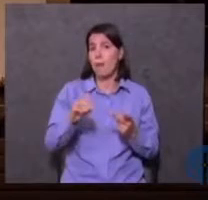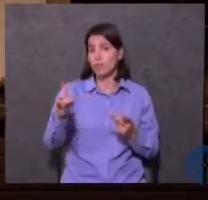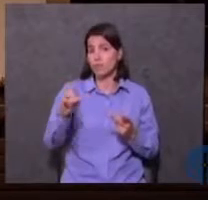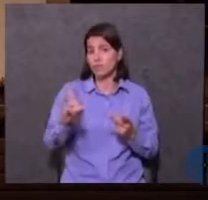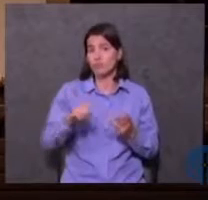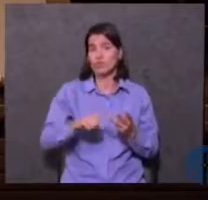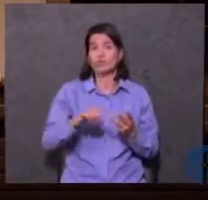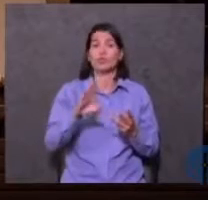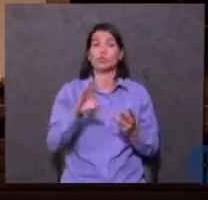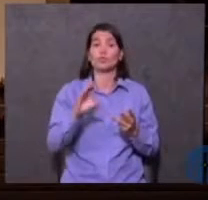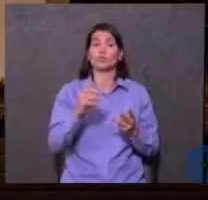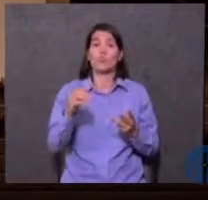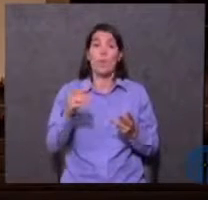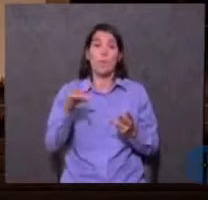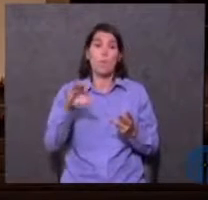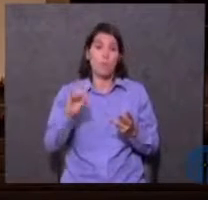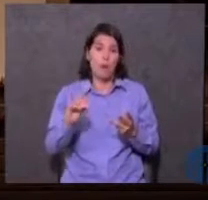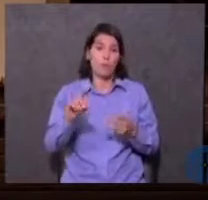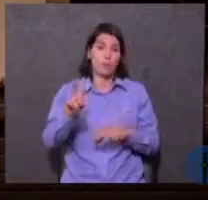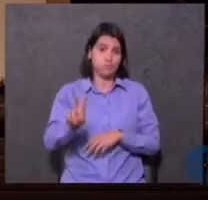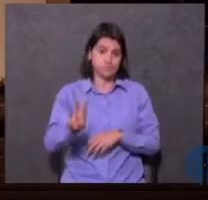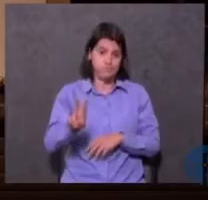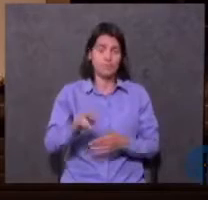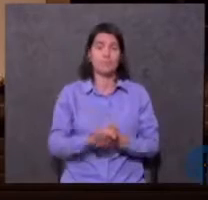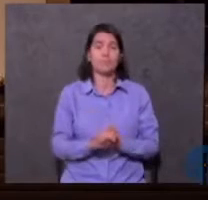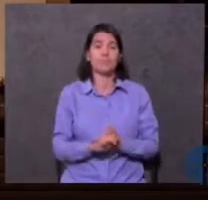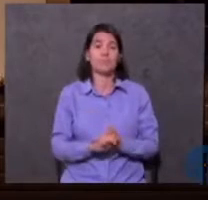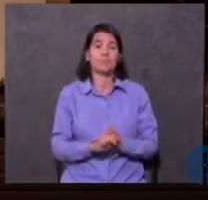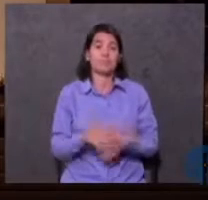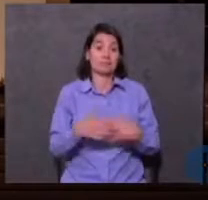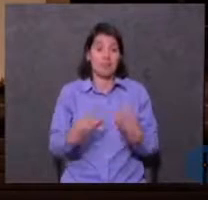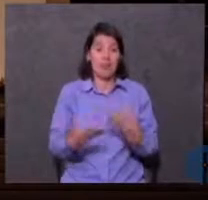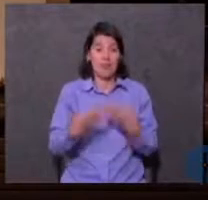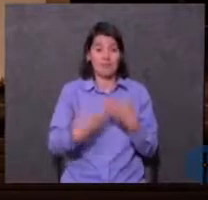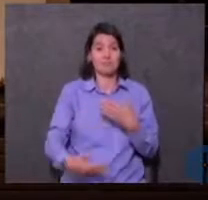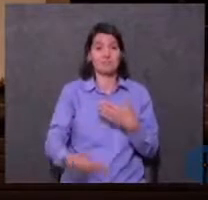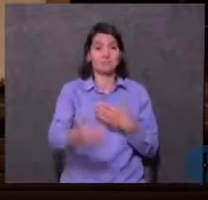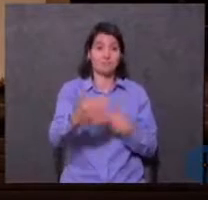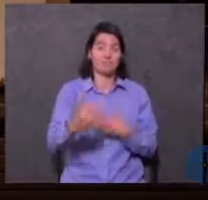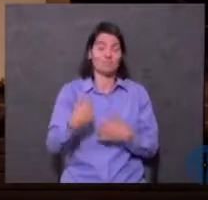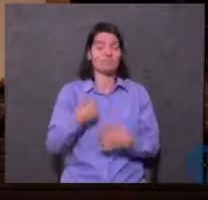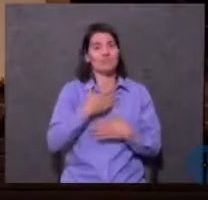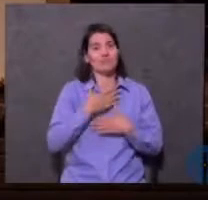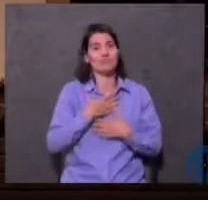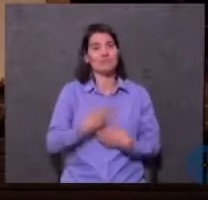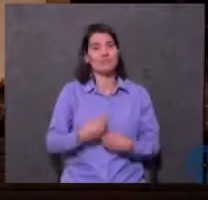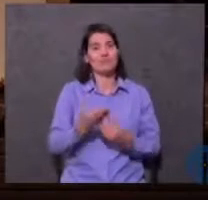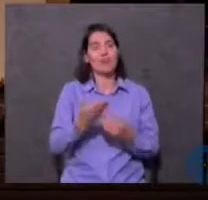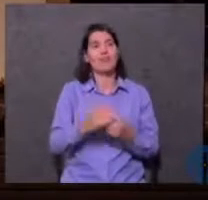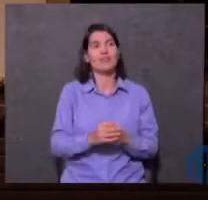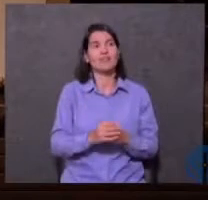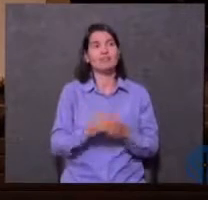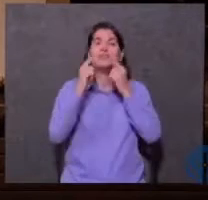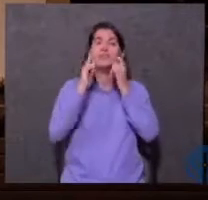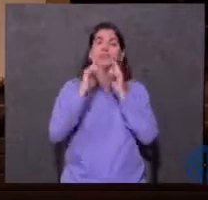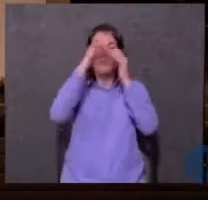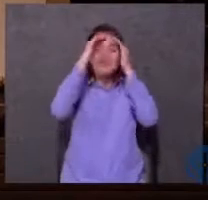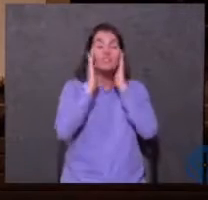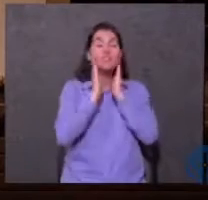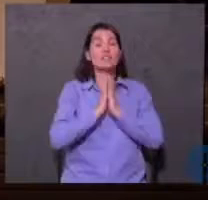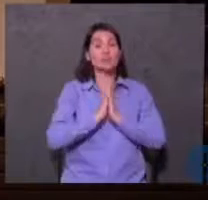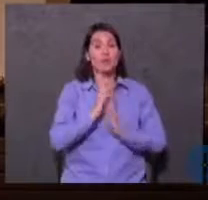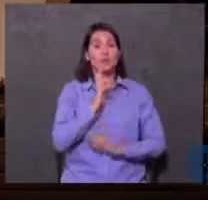Paulo II. E é a partir daqui que gostaria que se elevase a Nosa Señora de Fátima